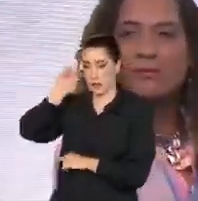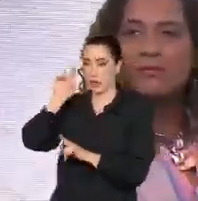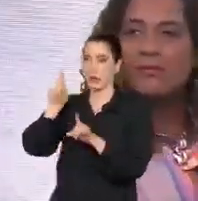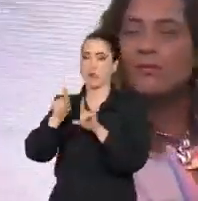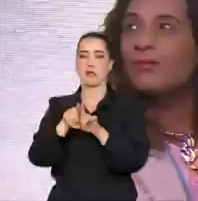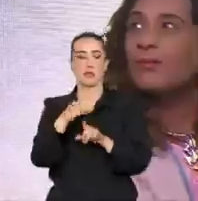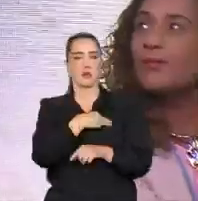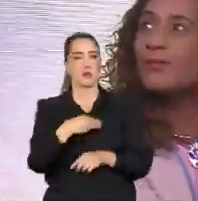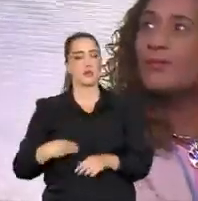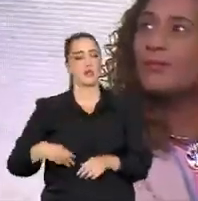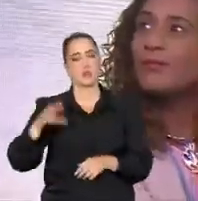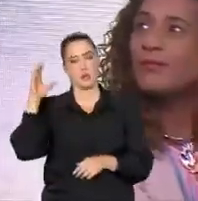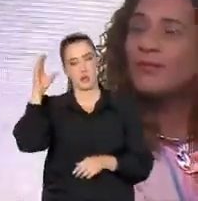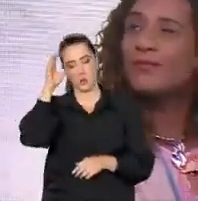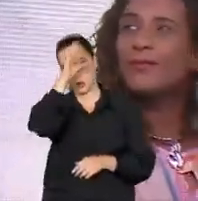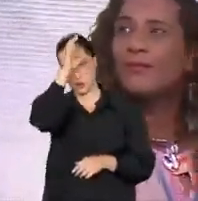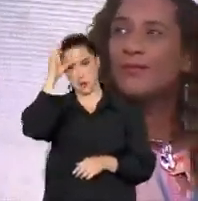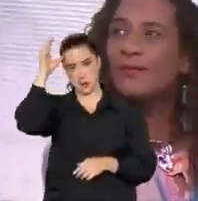ministro Camilo,